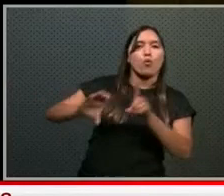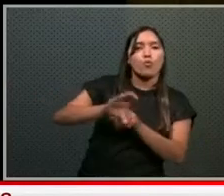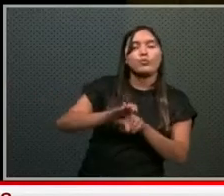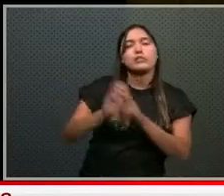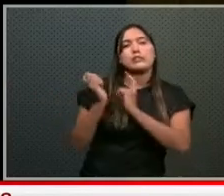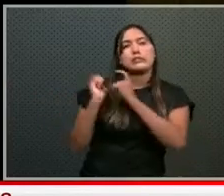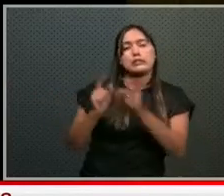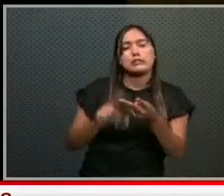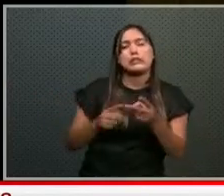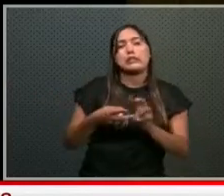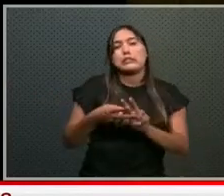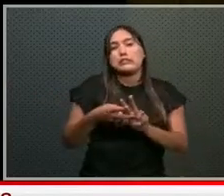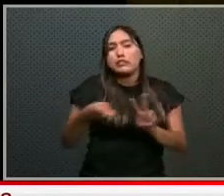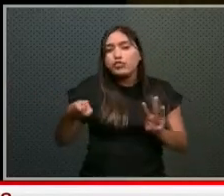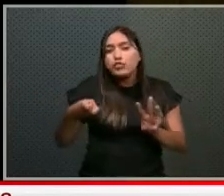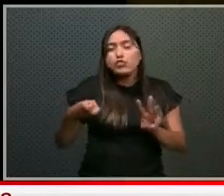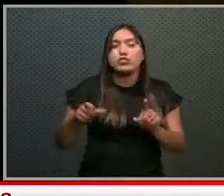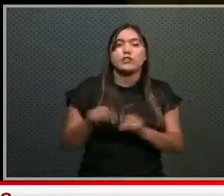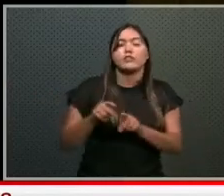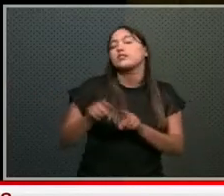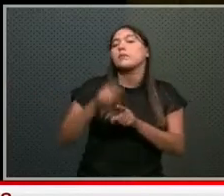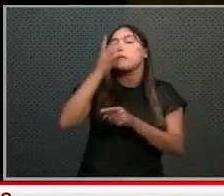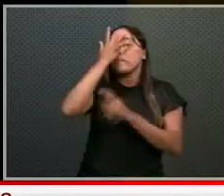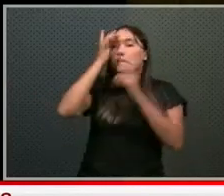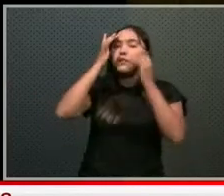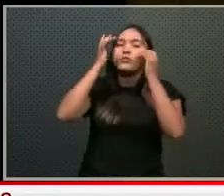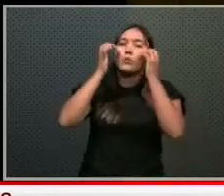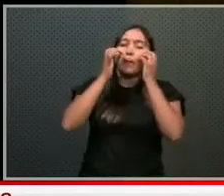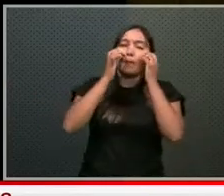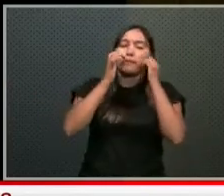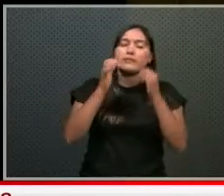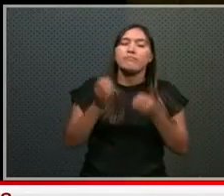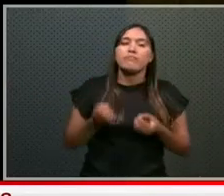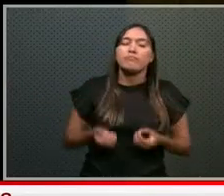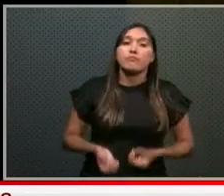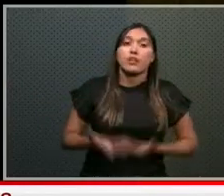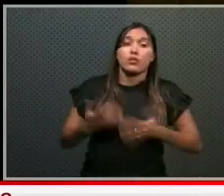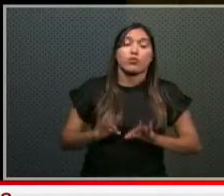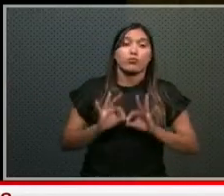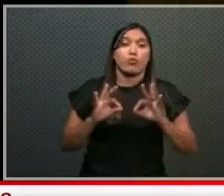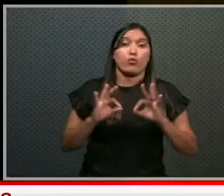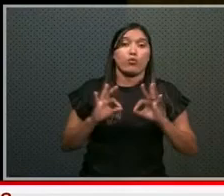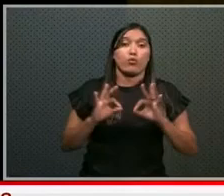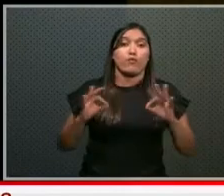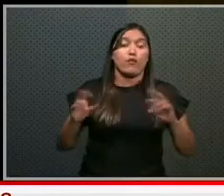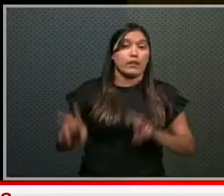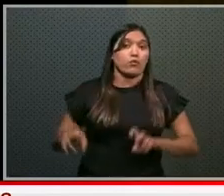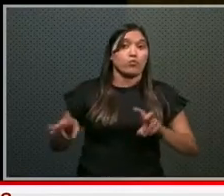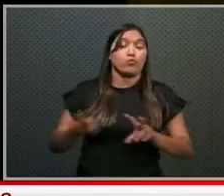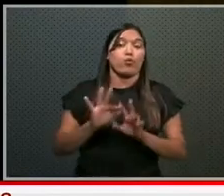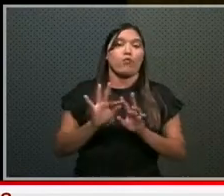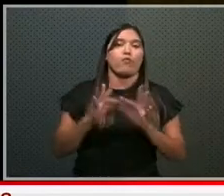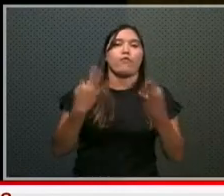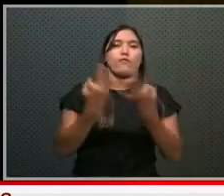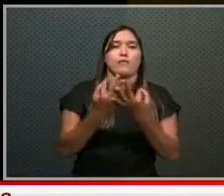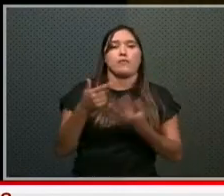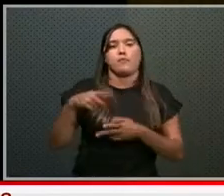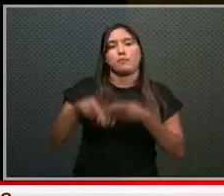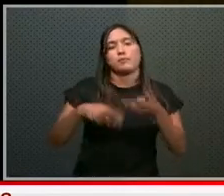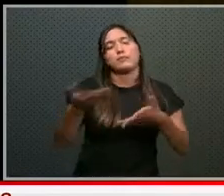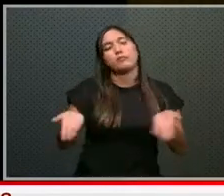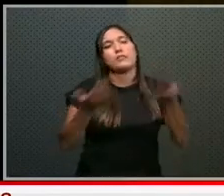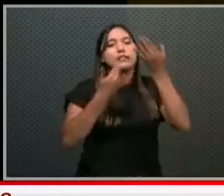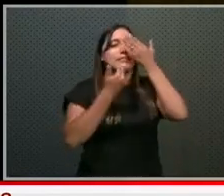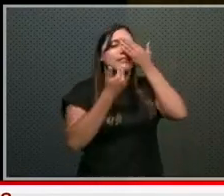indígenas especialmente dos Agricultores familiares do nosso estado que são expressiva maioria da população do nosso meio Rural queria